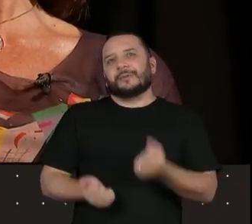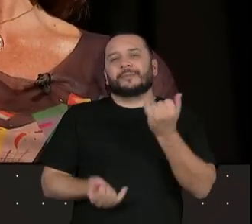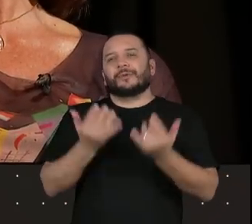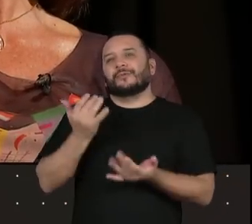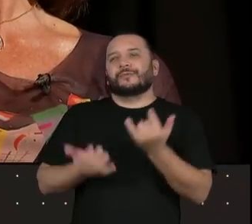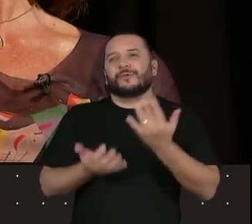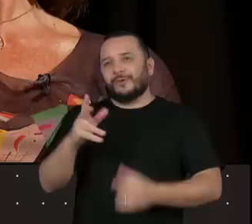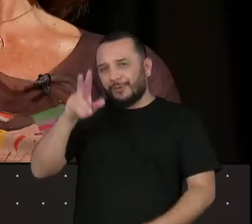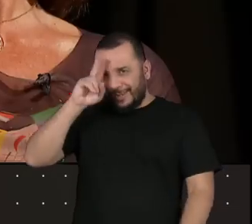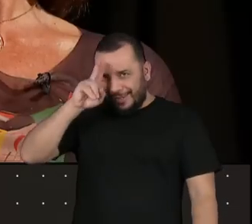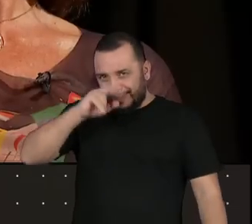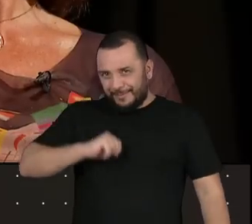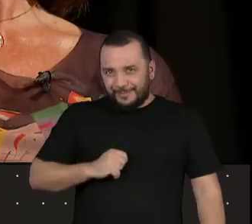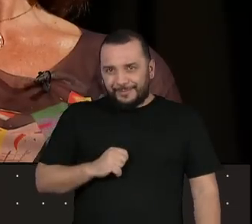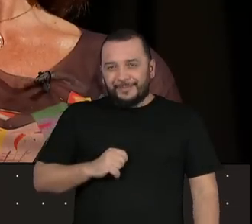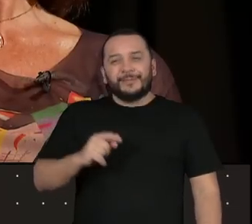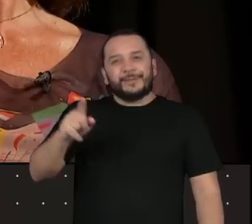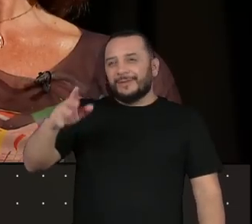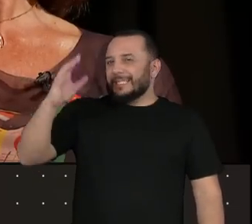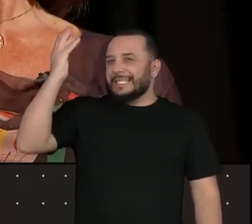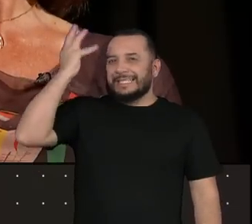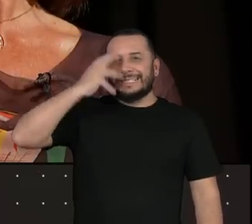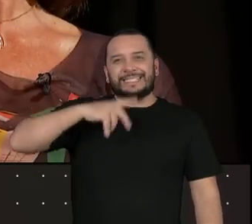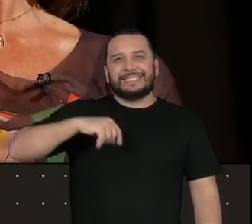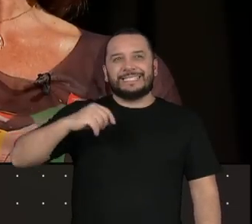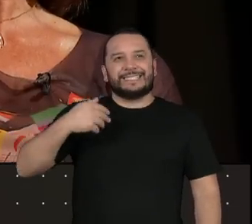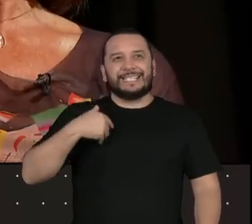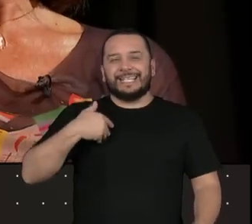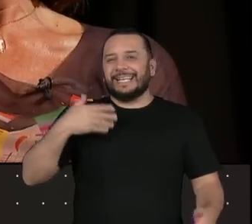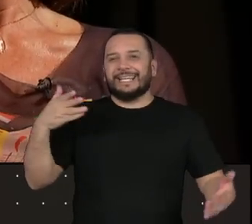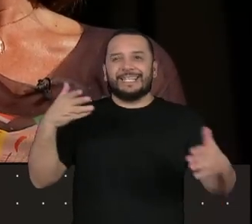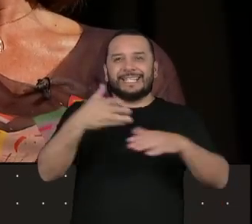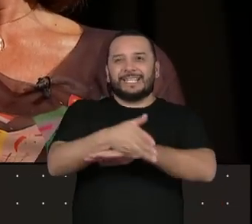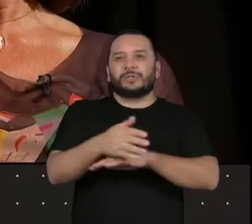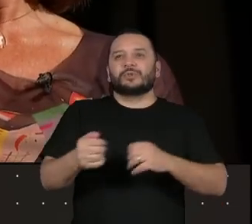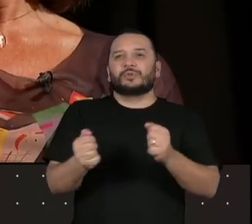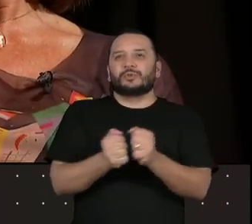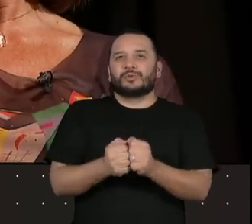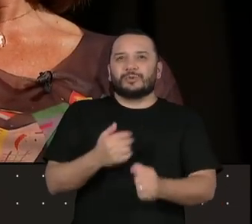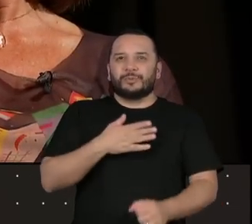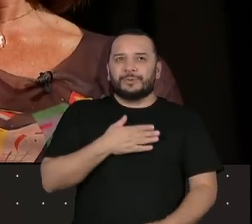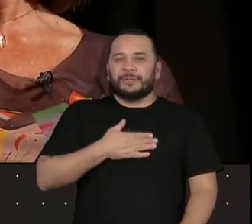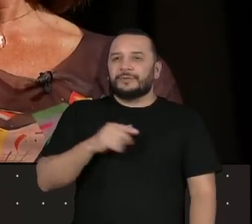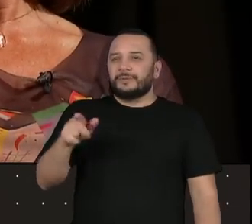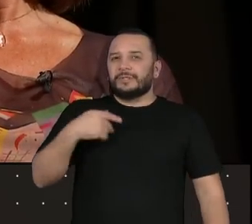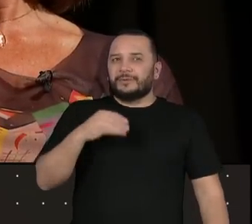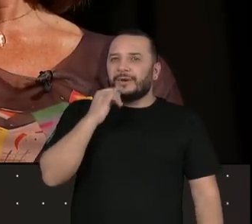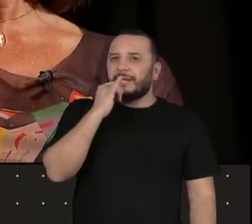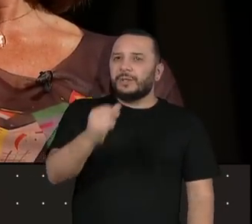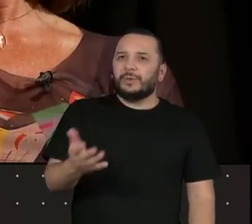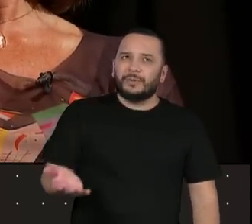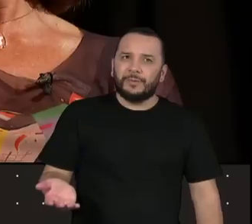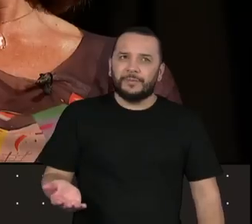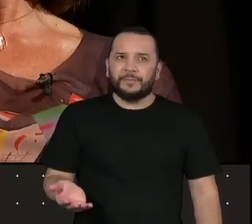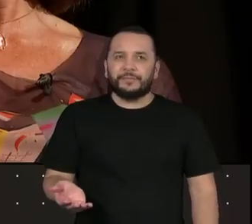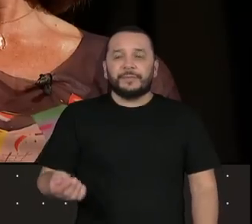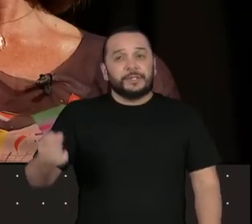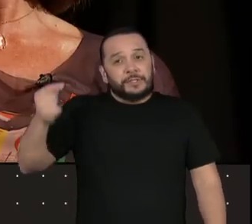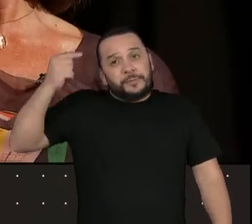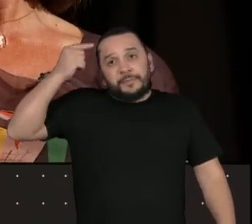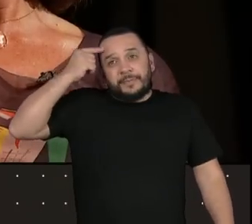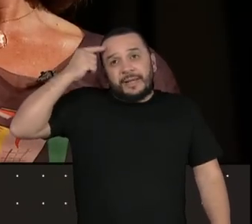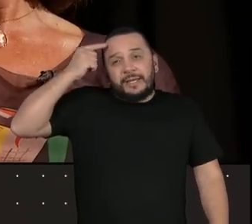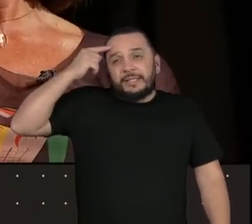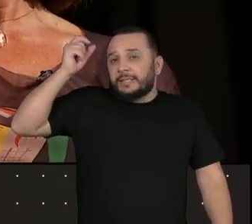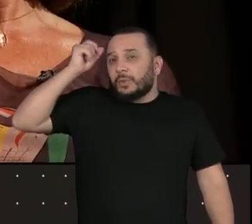Eu me lembro de você muito linda, entrando lá comigo e falando com ele assim, quando a gente pensa em cultura, em quem é